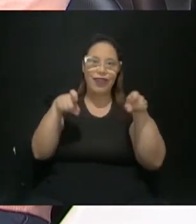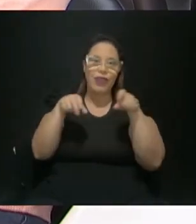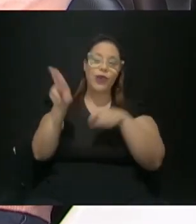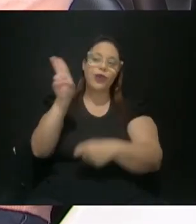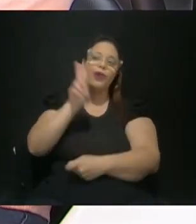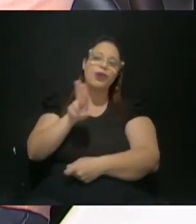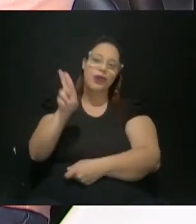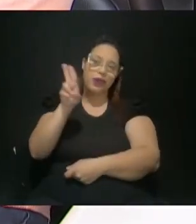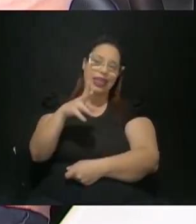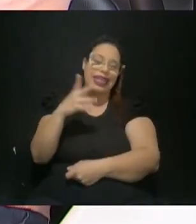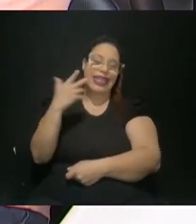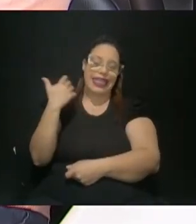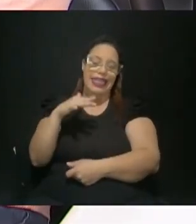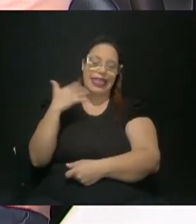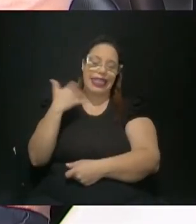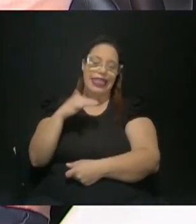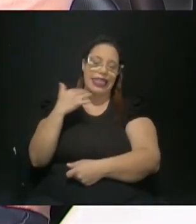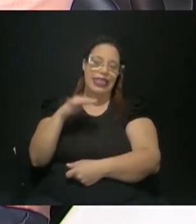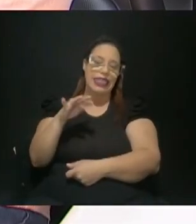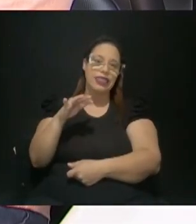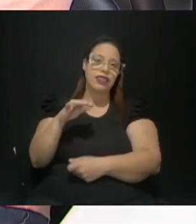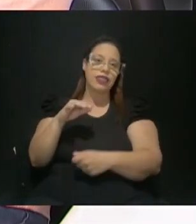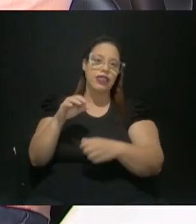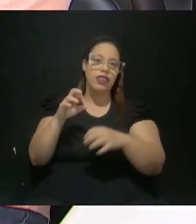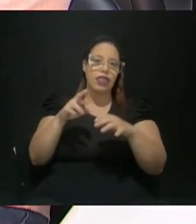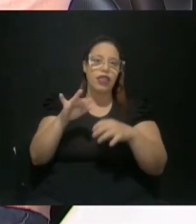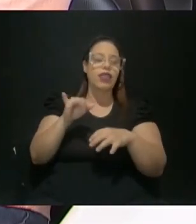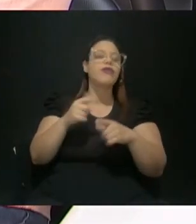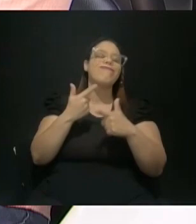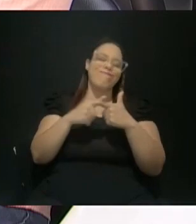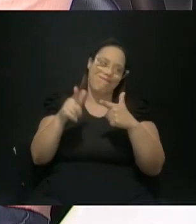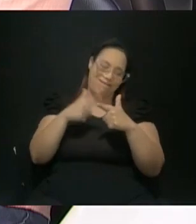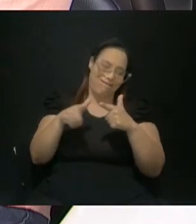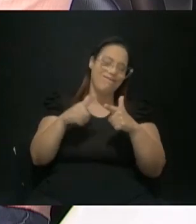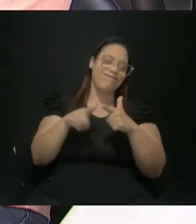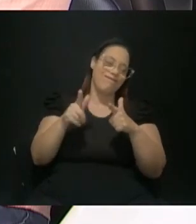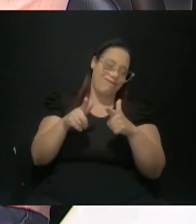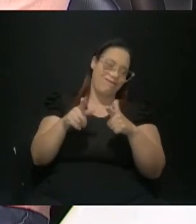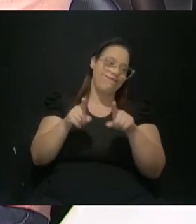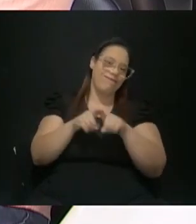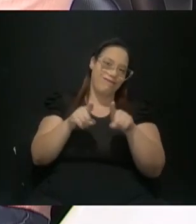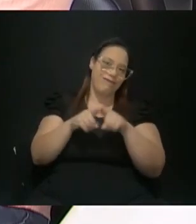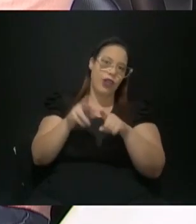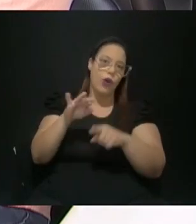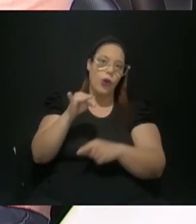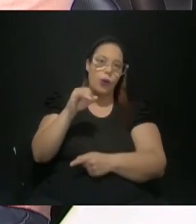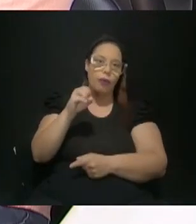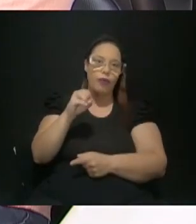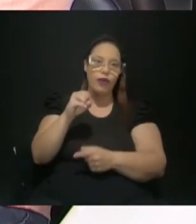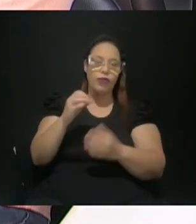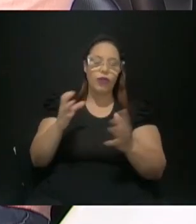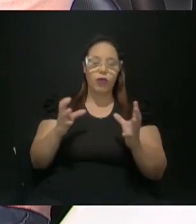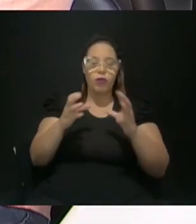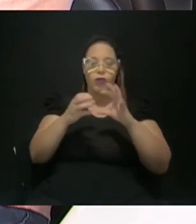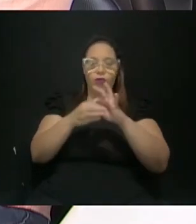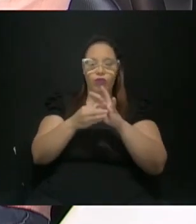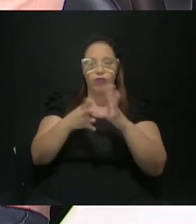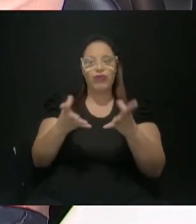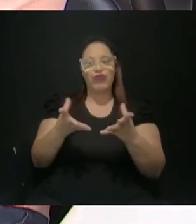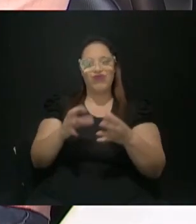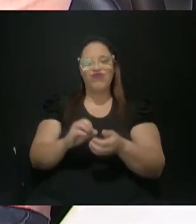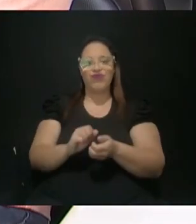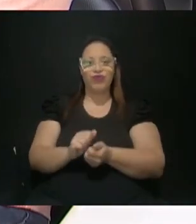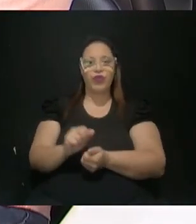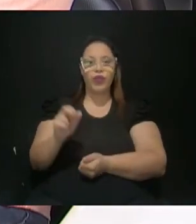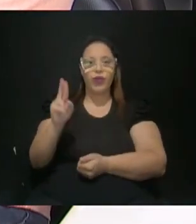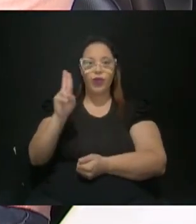vezes. Mas assim, sistemas dão problemas também, tá? Mas a operação é um conjunto de funcionamento, né? O usuário entendendo o